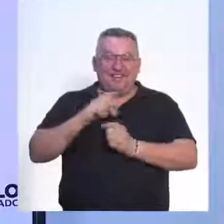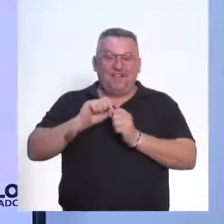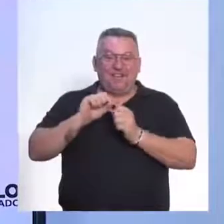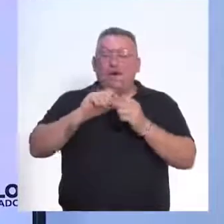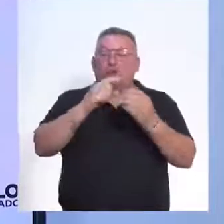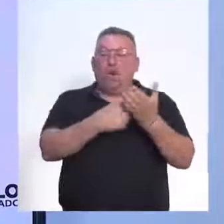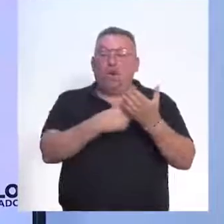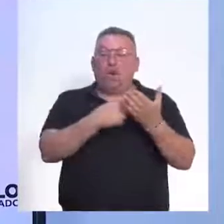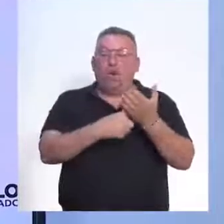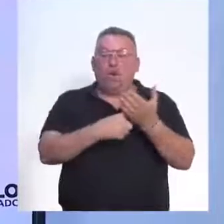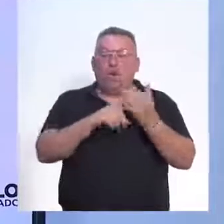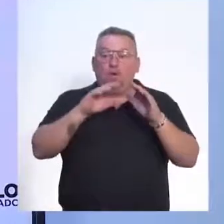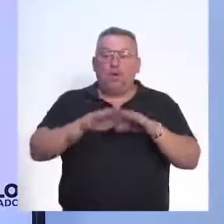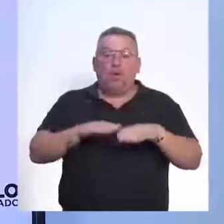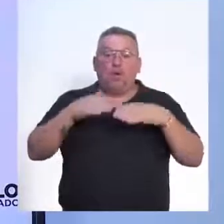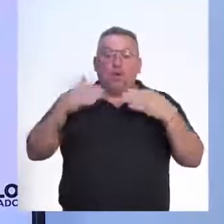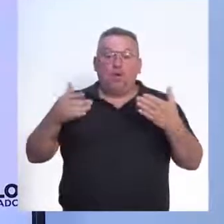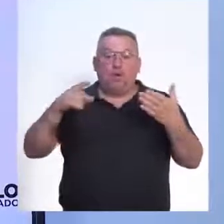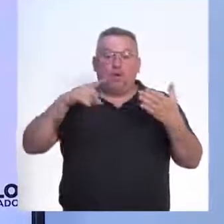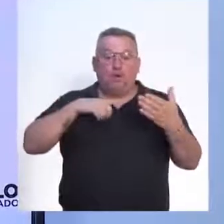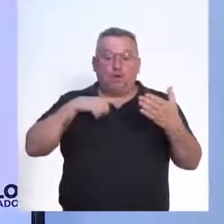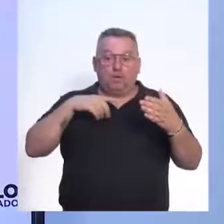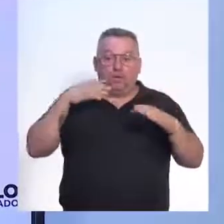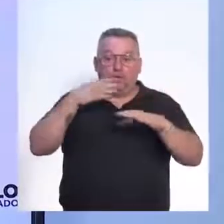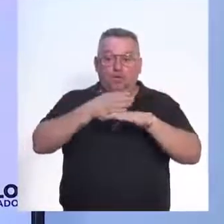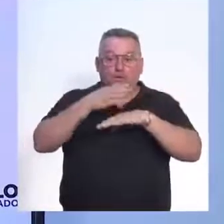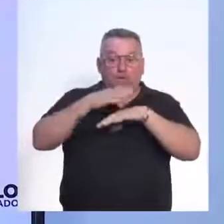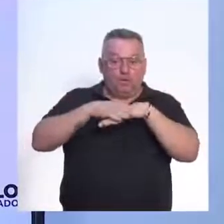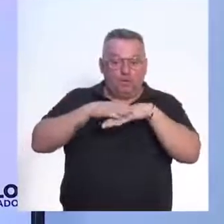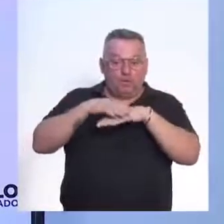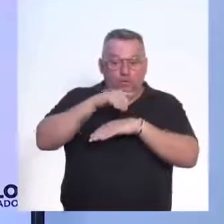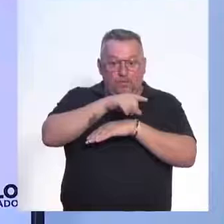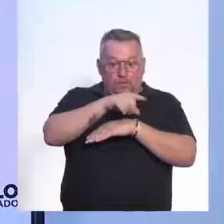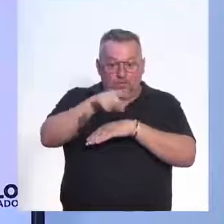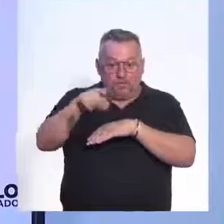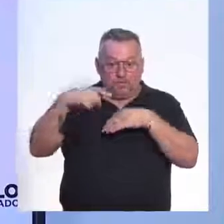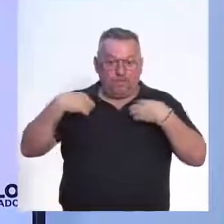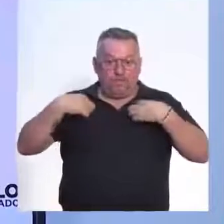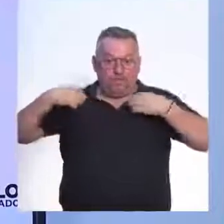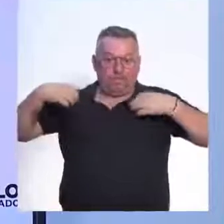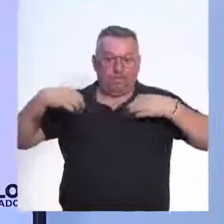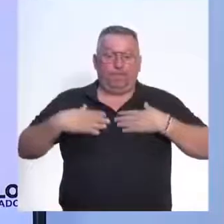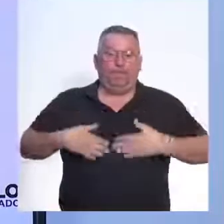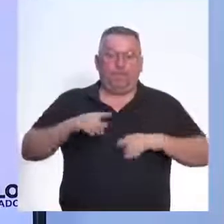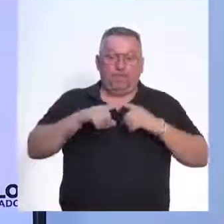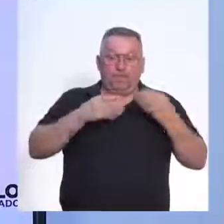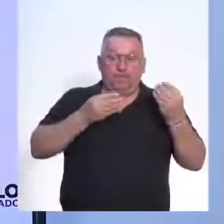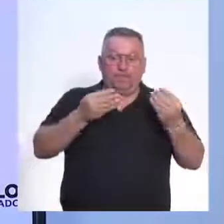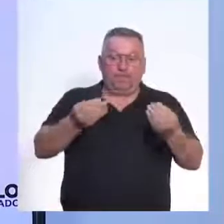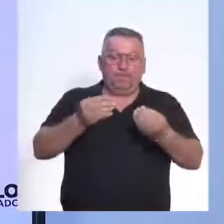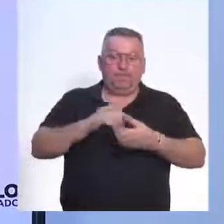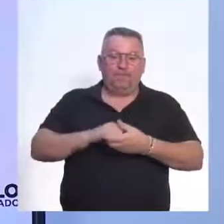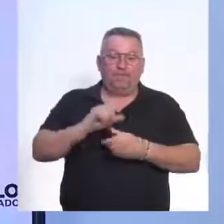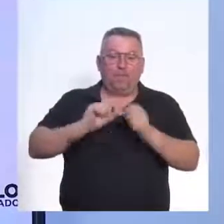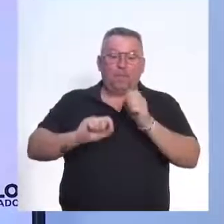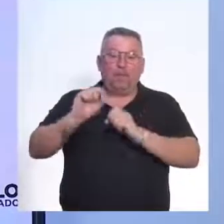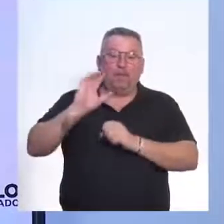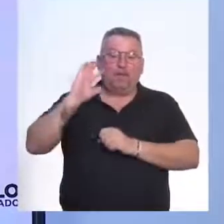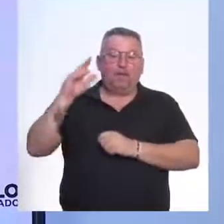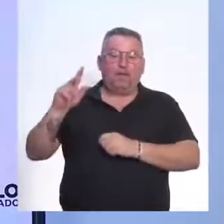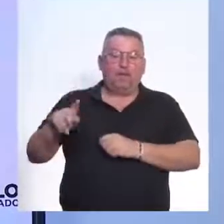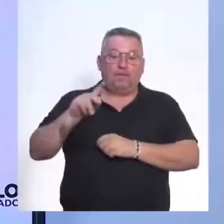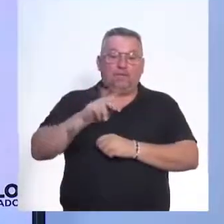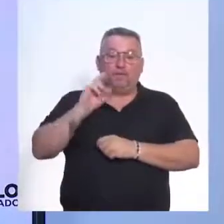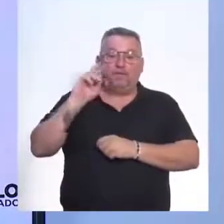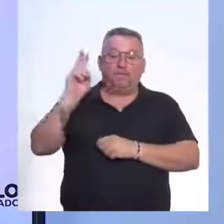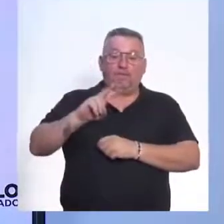combinado aqui. Quando eu passar a palavra para vocês, eu vou dizer, passo a palavra. E aí o professor que vê